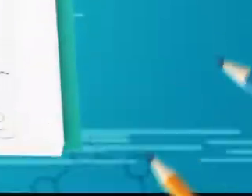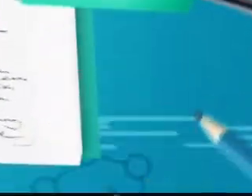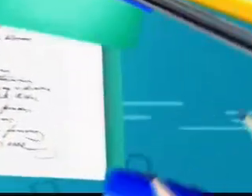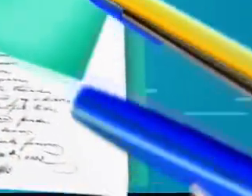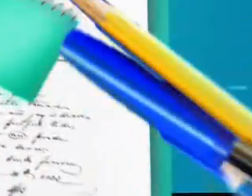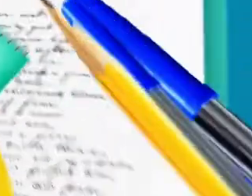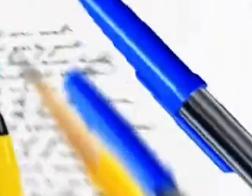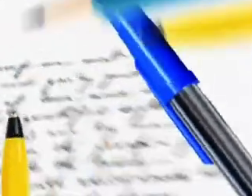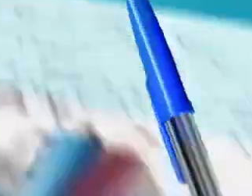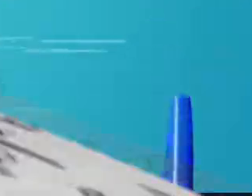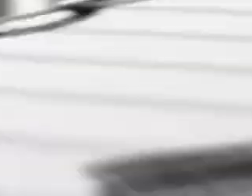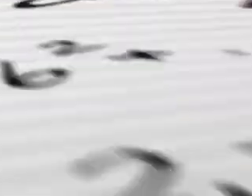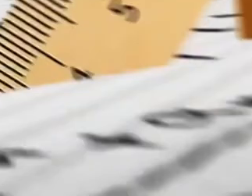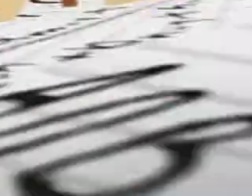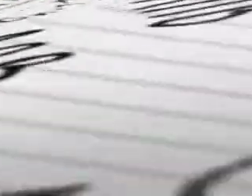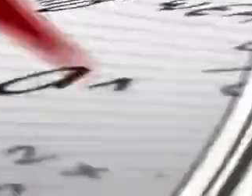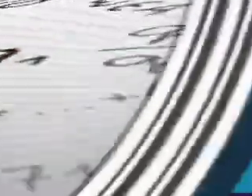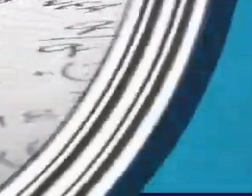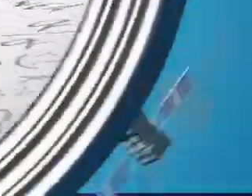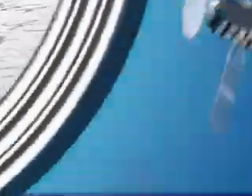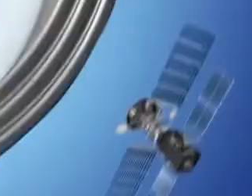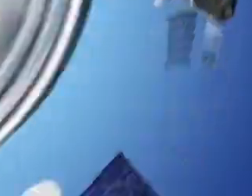E aí